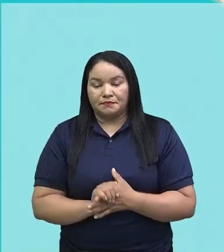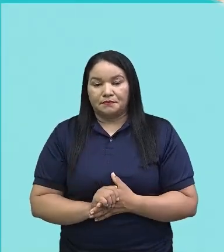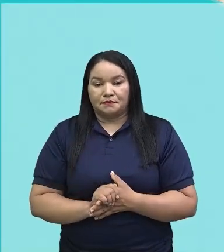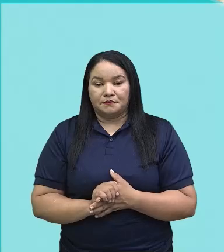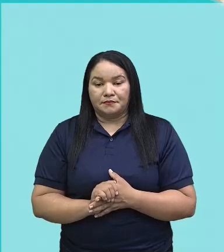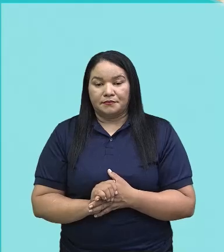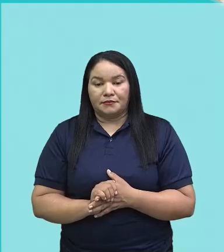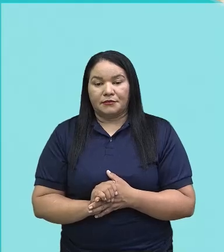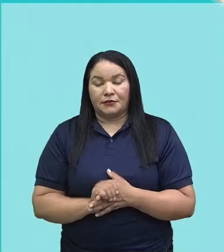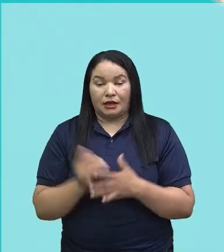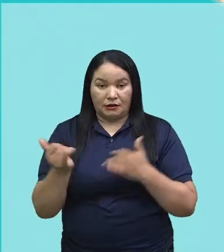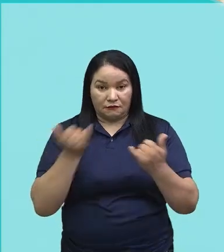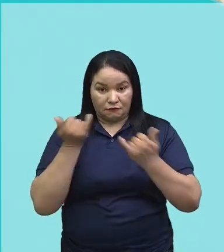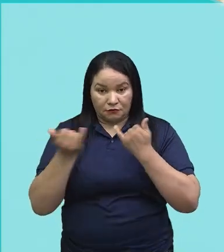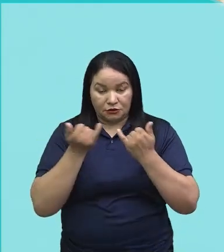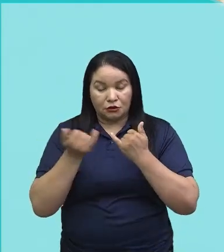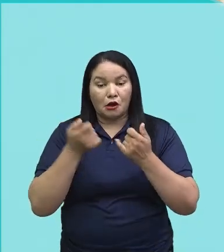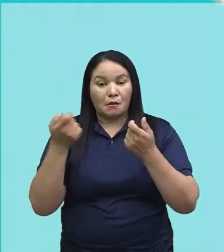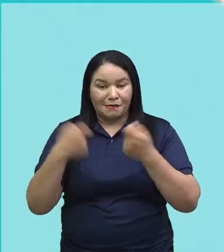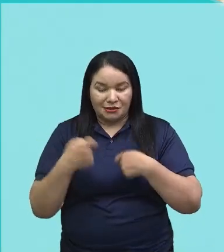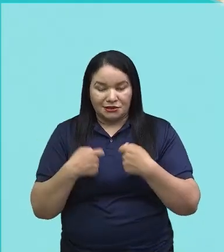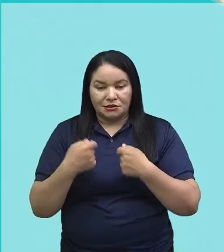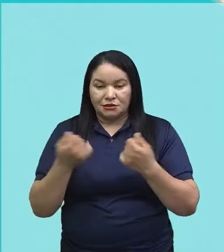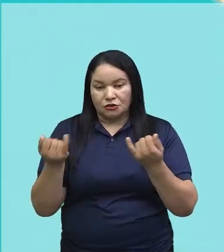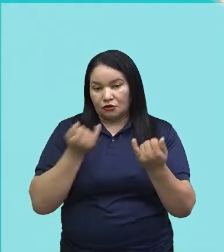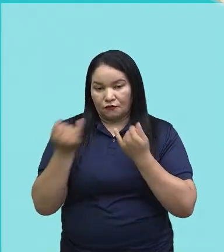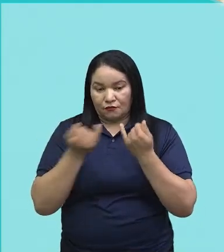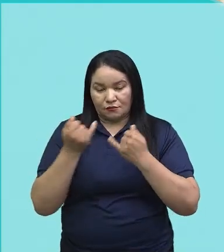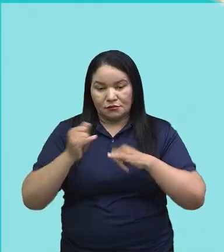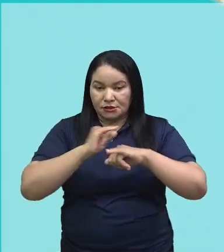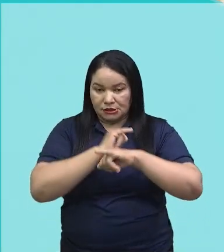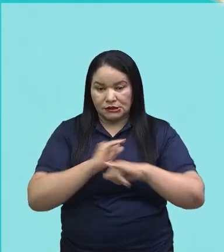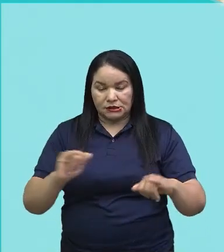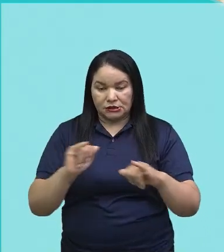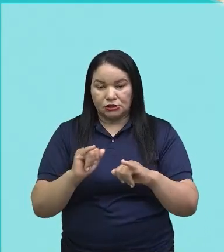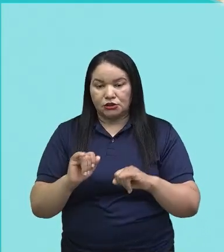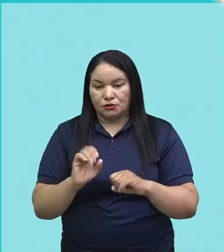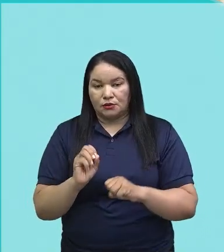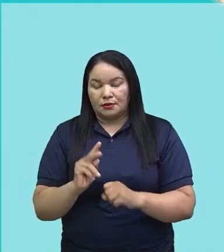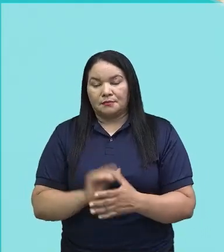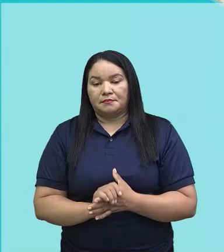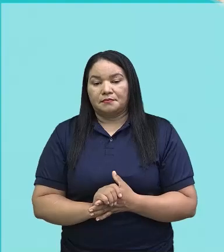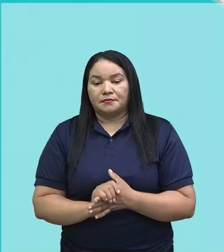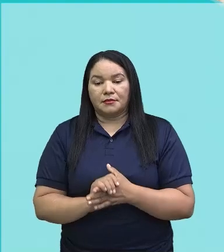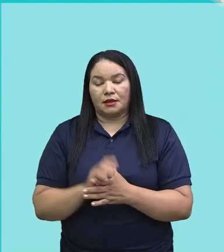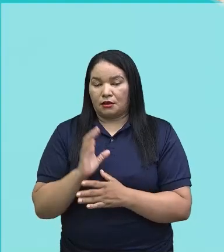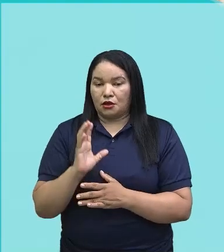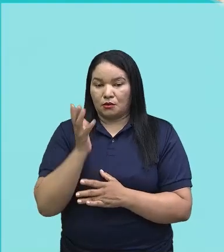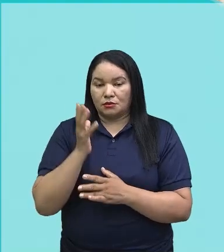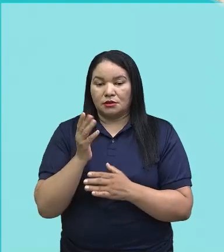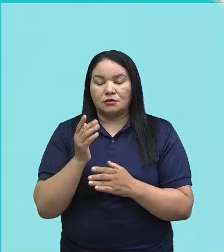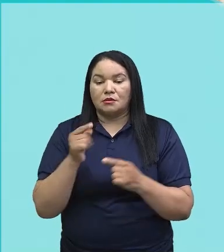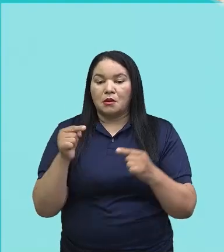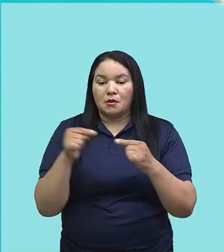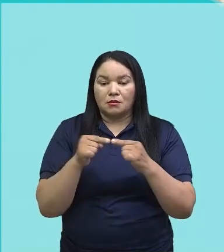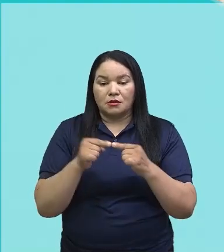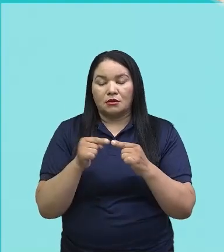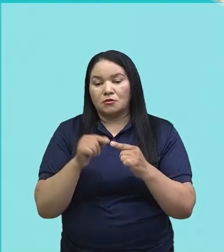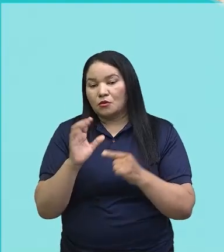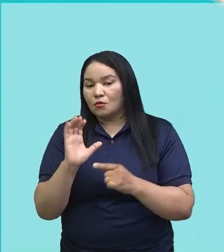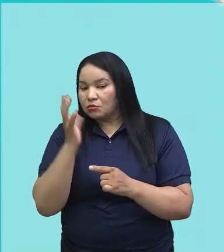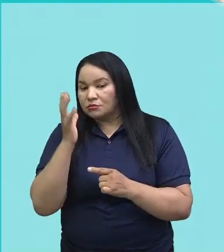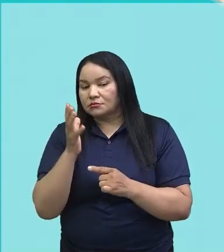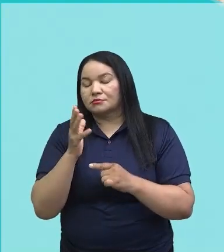apenas informativo, que ele tem que dar a informação do jeito que ela aconteceu. Ele vai dar a informação de acordo com o fato